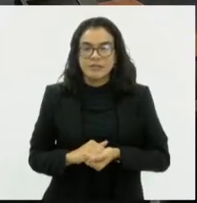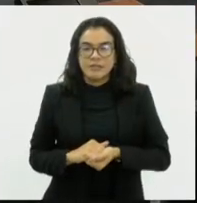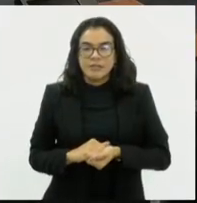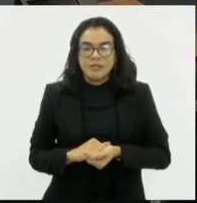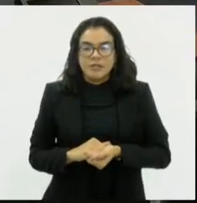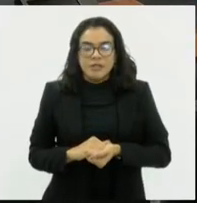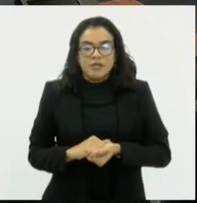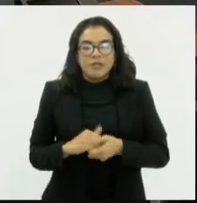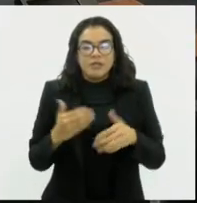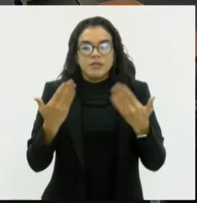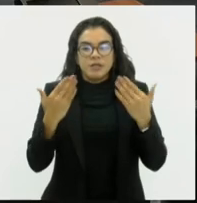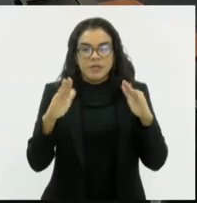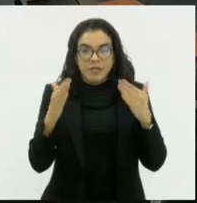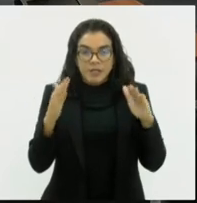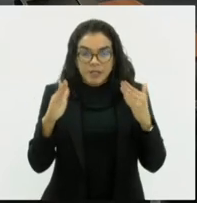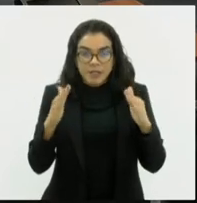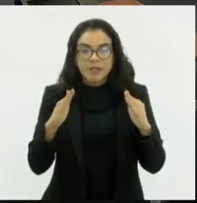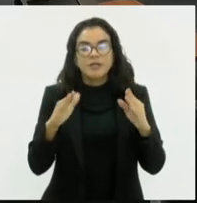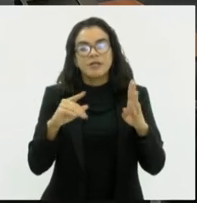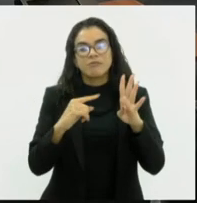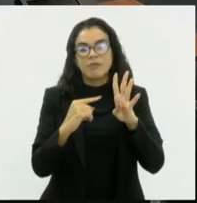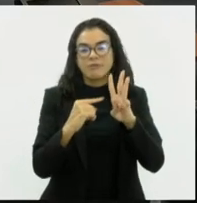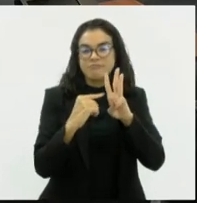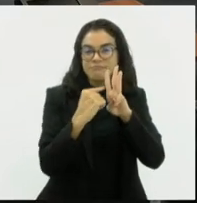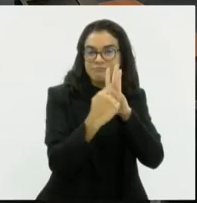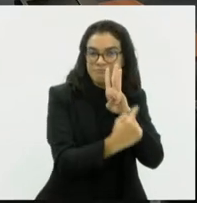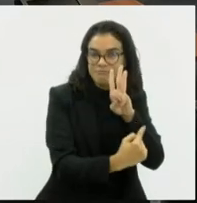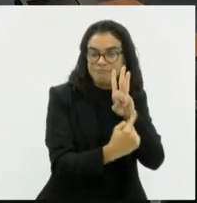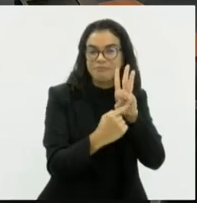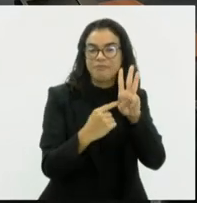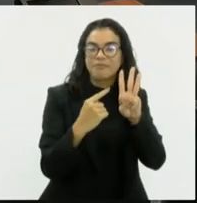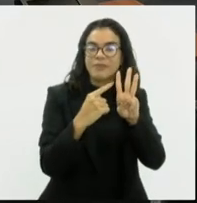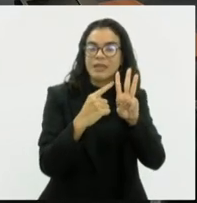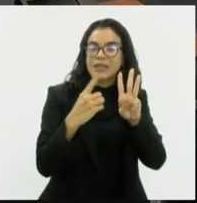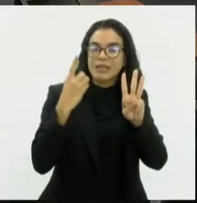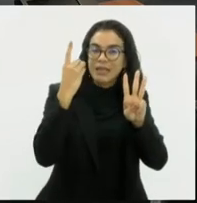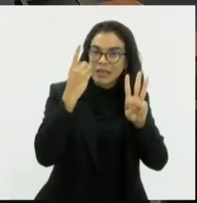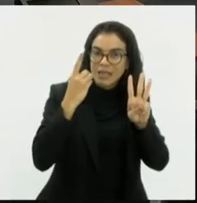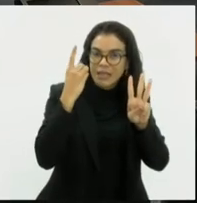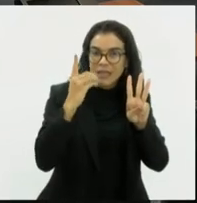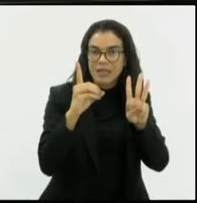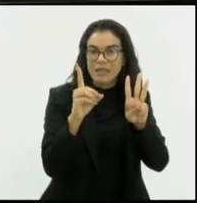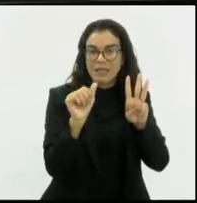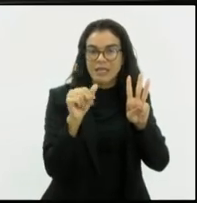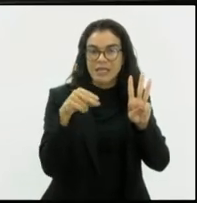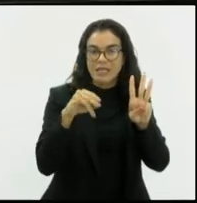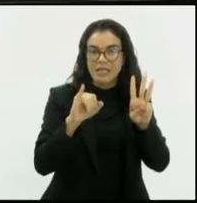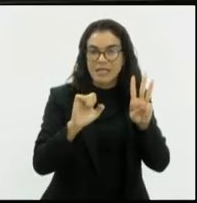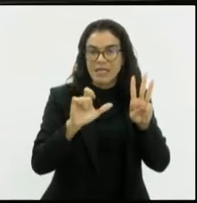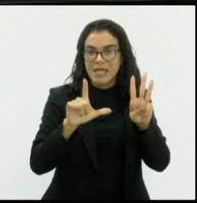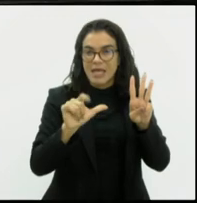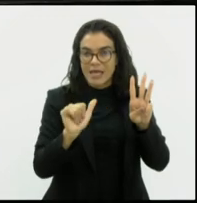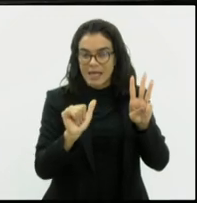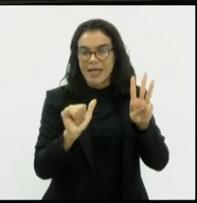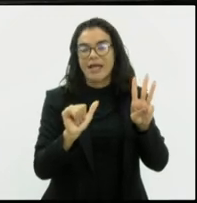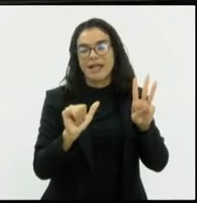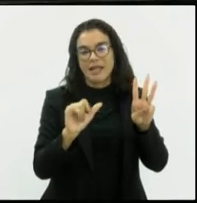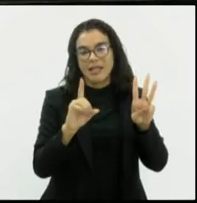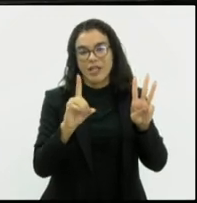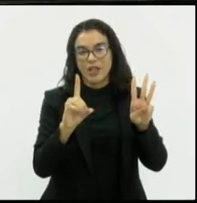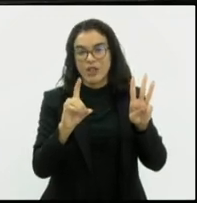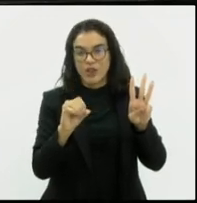Queria parabenizar as homenageadas. Primeiro, a nossa deputada Daniela Carneiro, a Dani do Vaguinho, mas